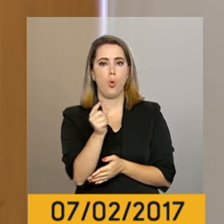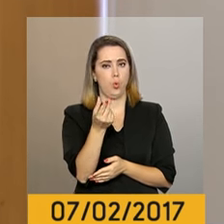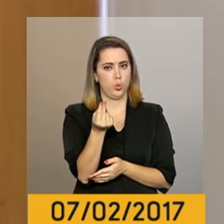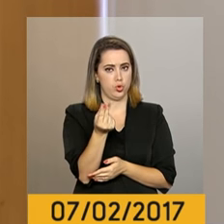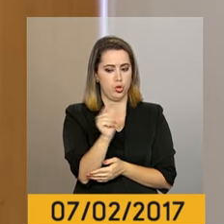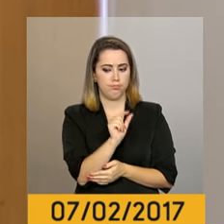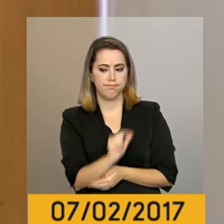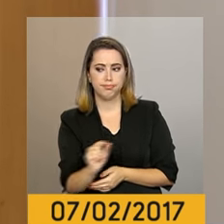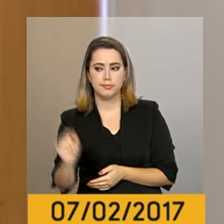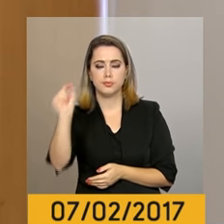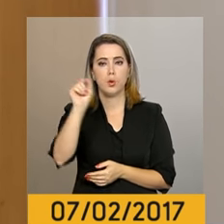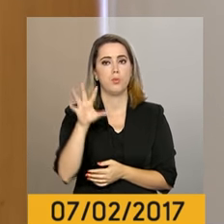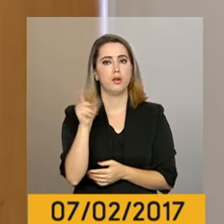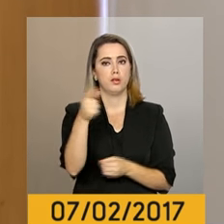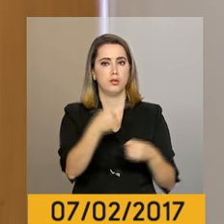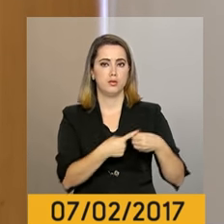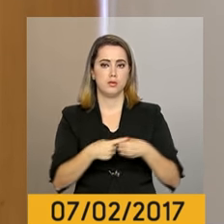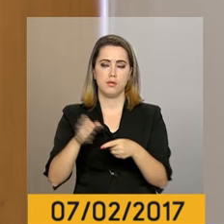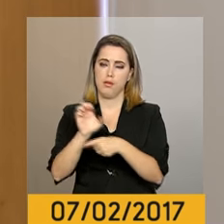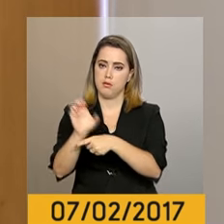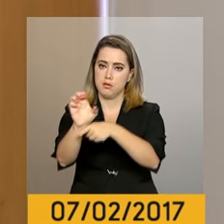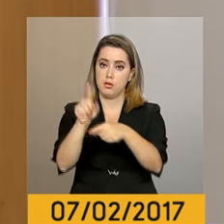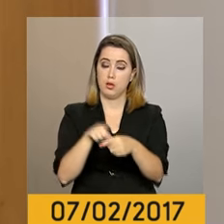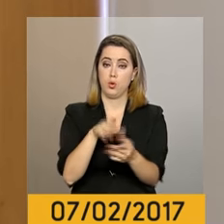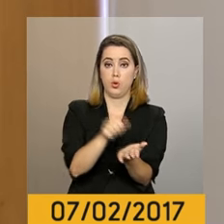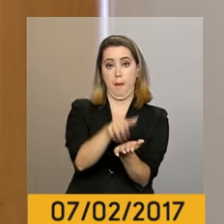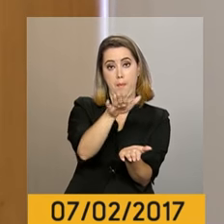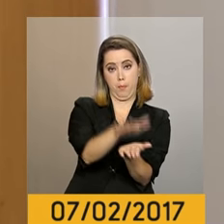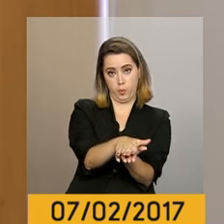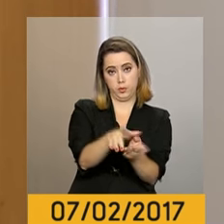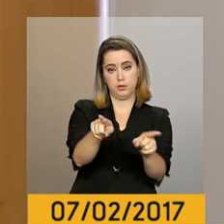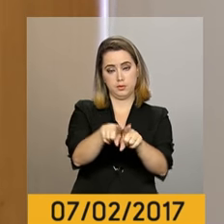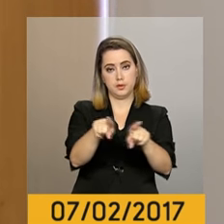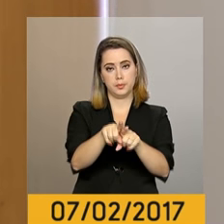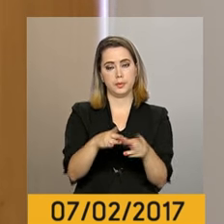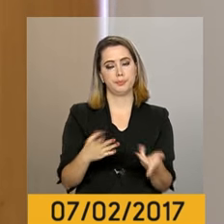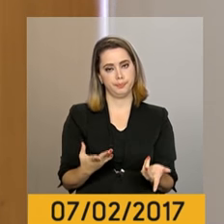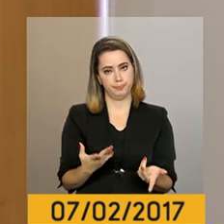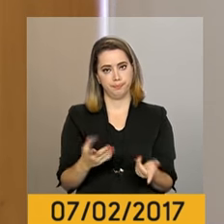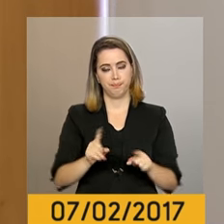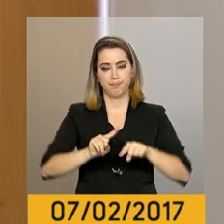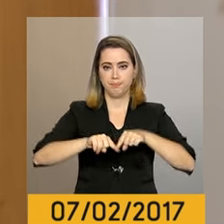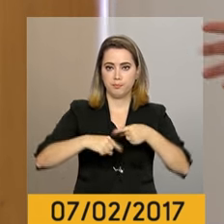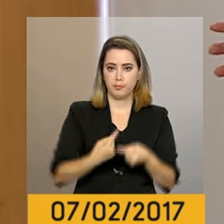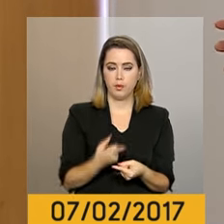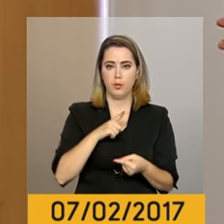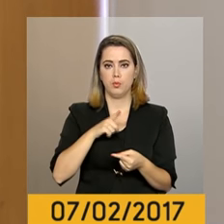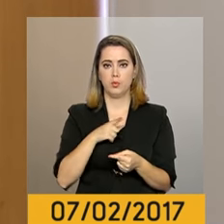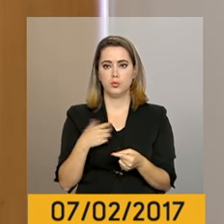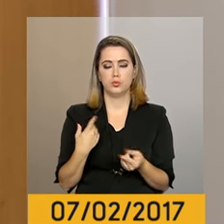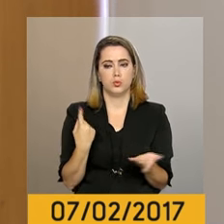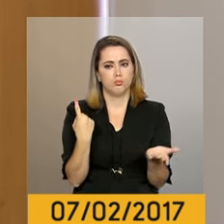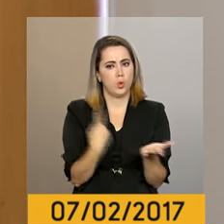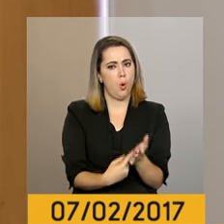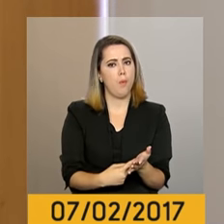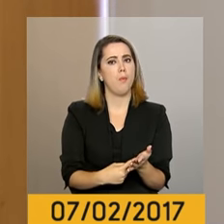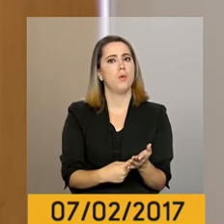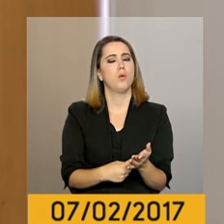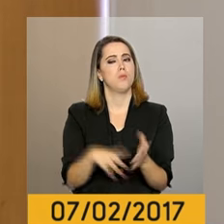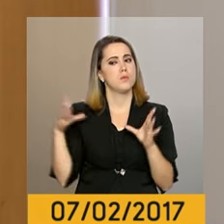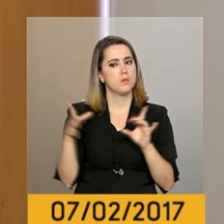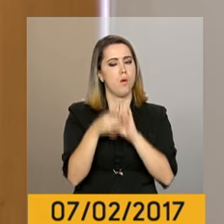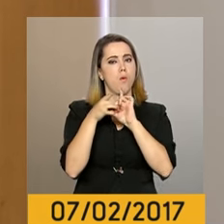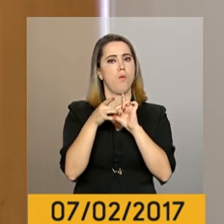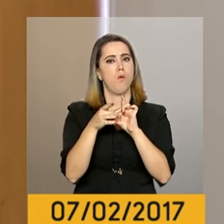valor da multa. E, ao depois, como nós tínhamos presente o princípio federativo, também fizemos o